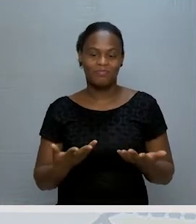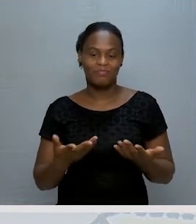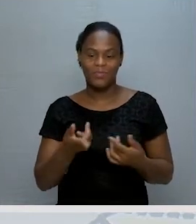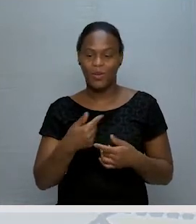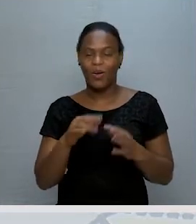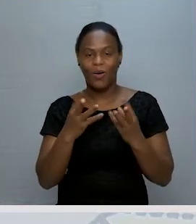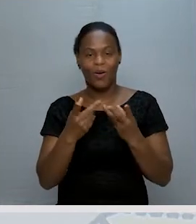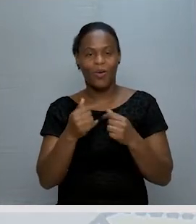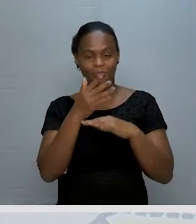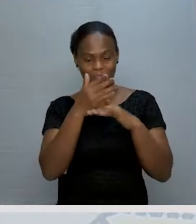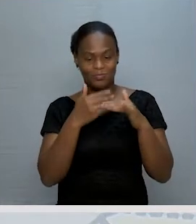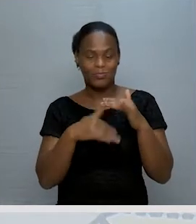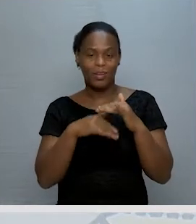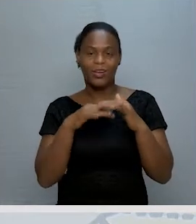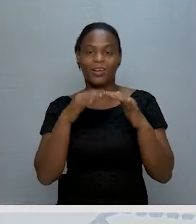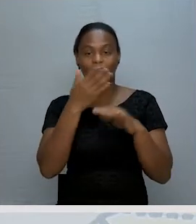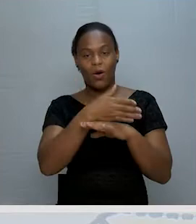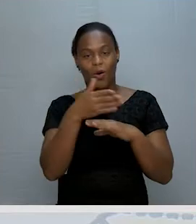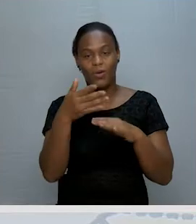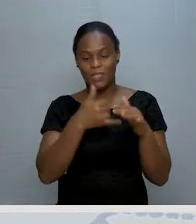E assim obtemos a fração